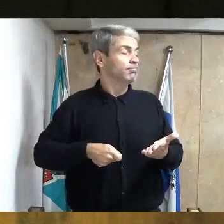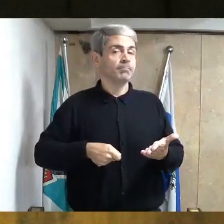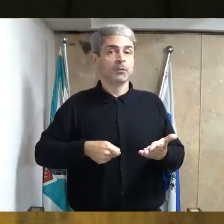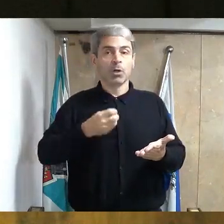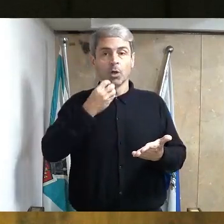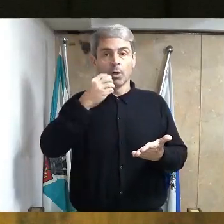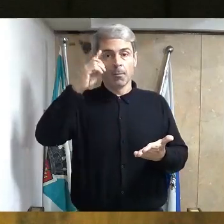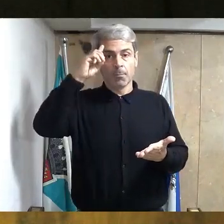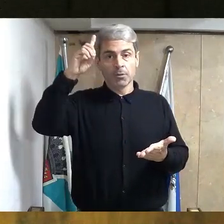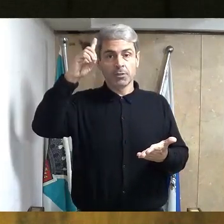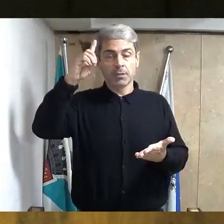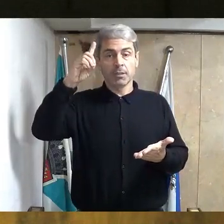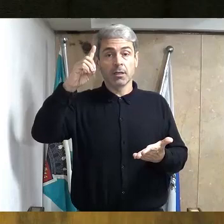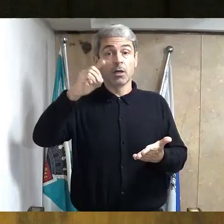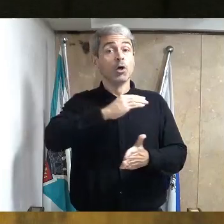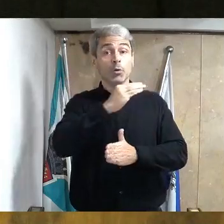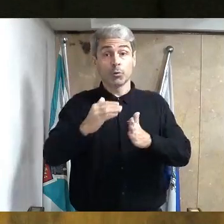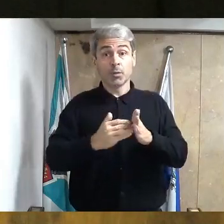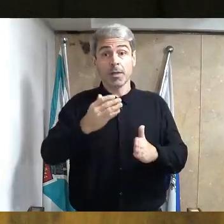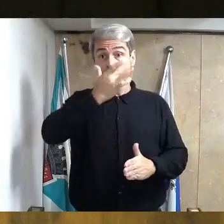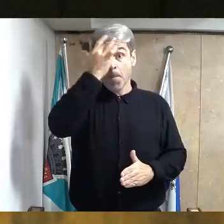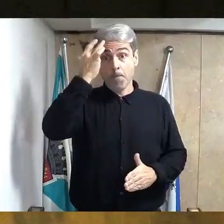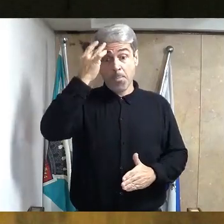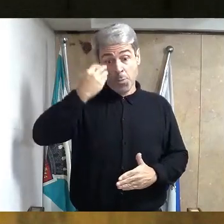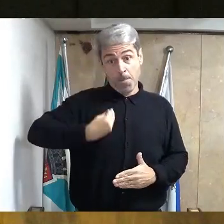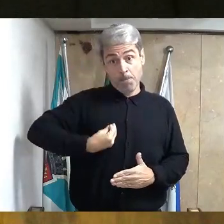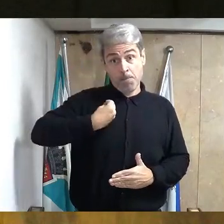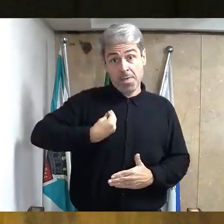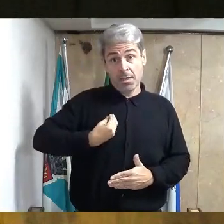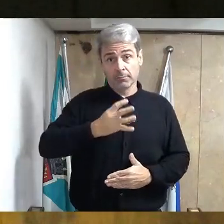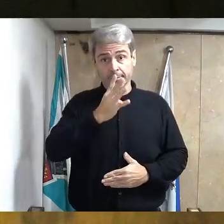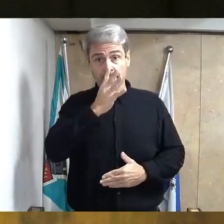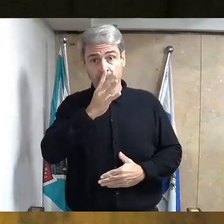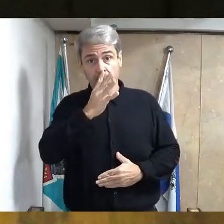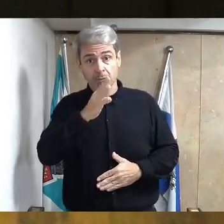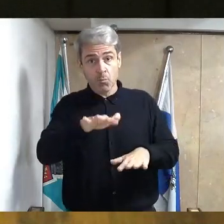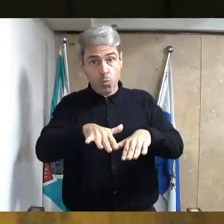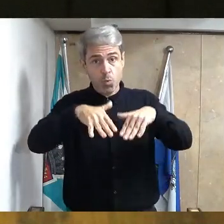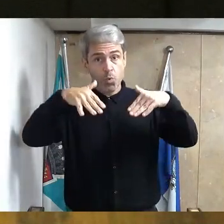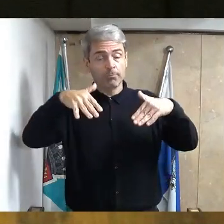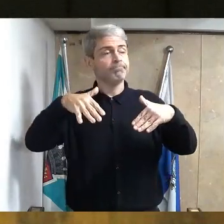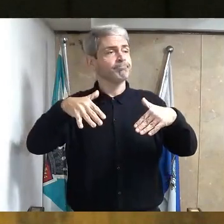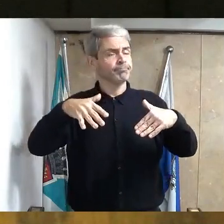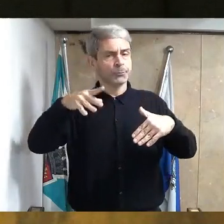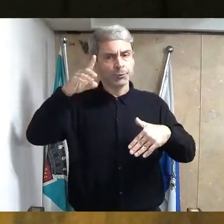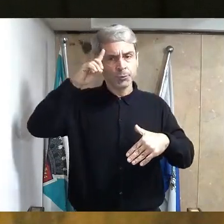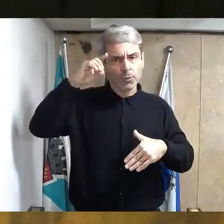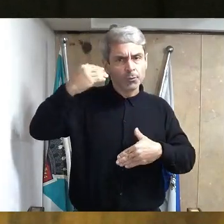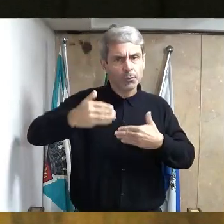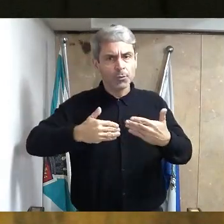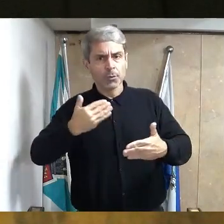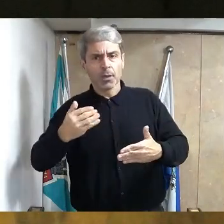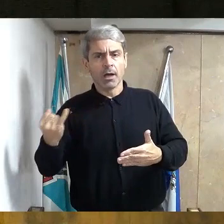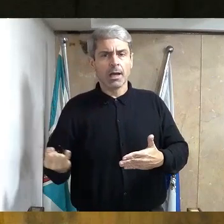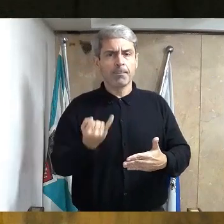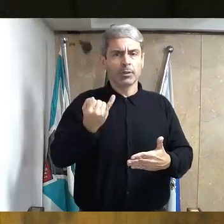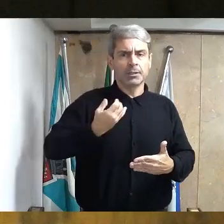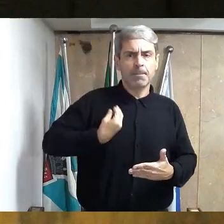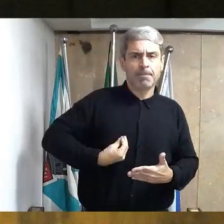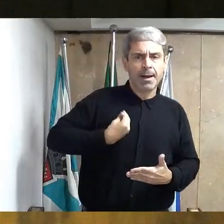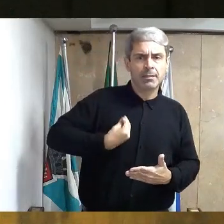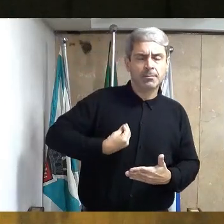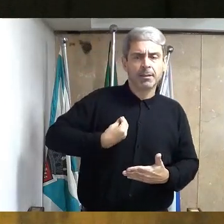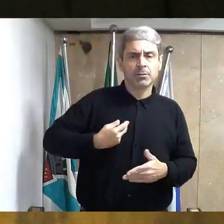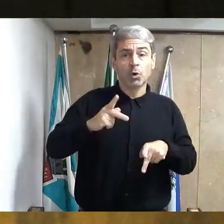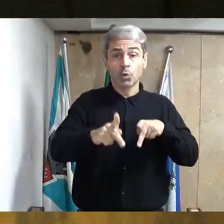dar um bom dia também a todo o público presente que acompanha essa casa, o dia a dia dessa casa, como é importante a participação